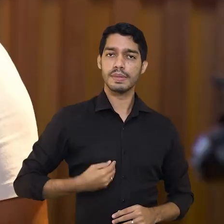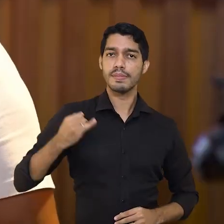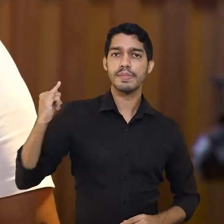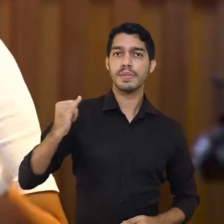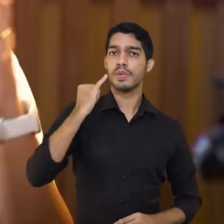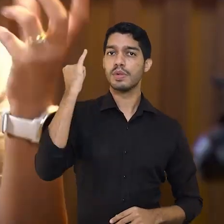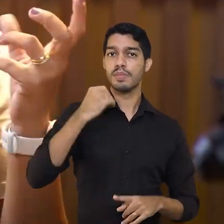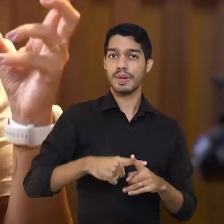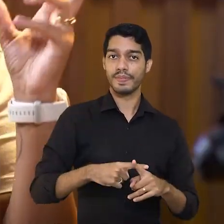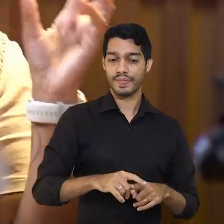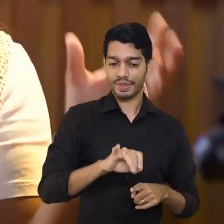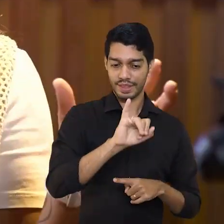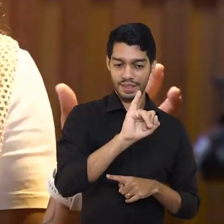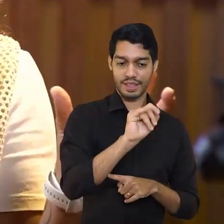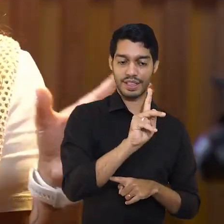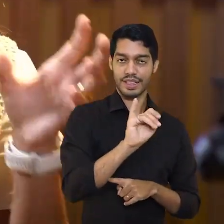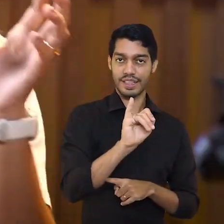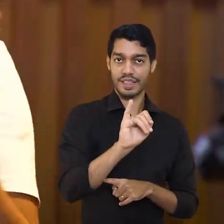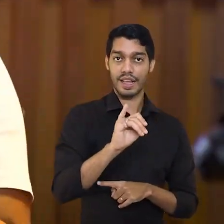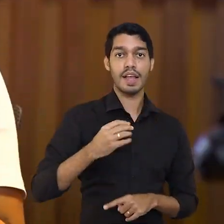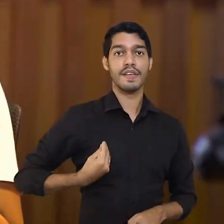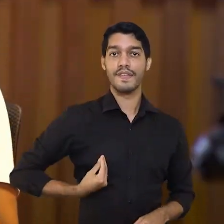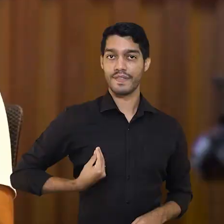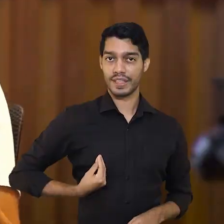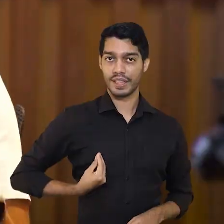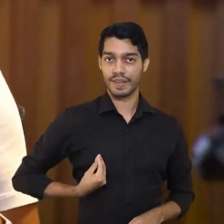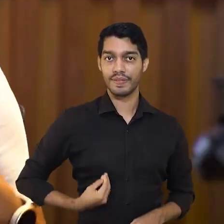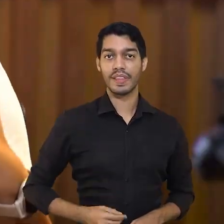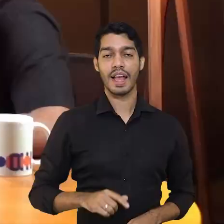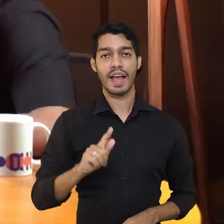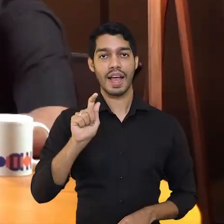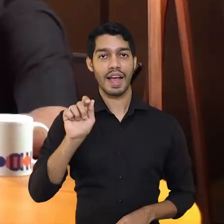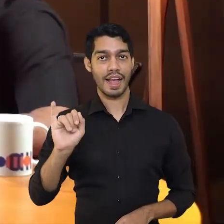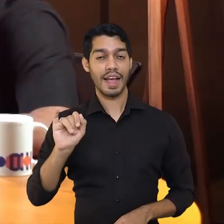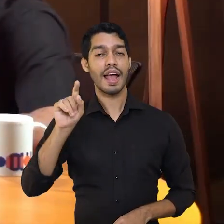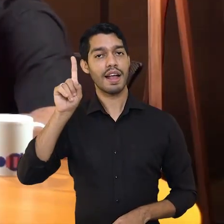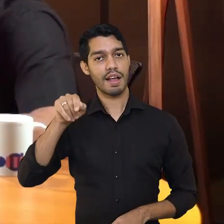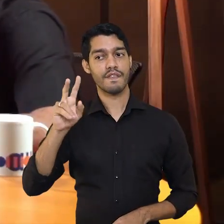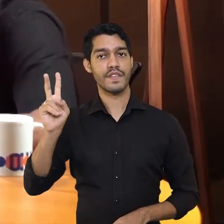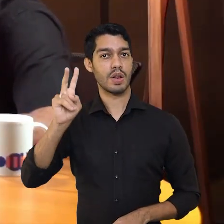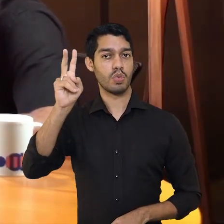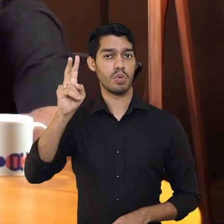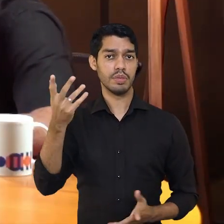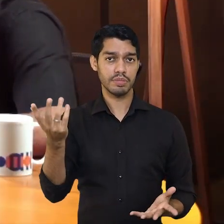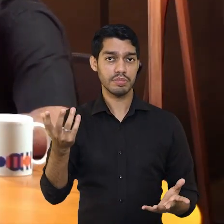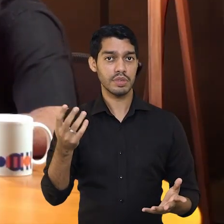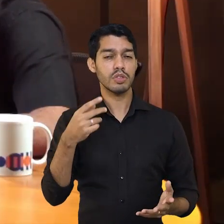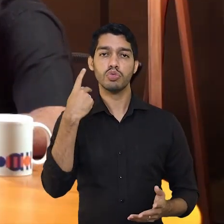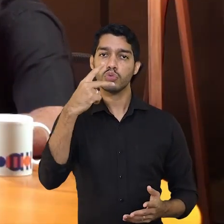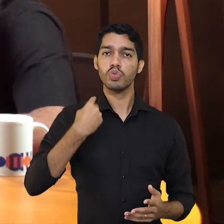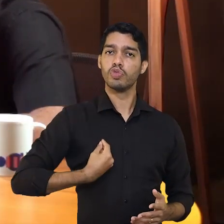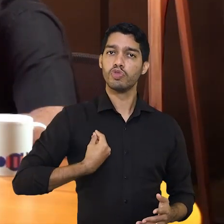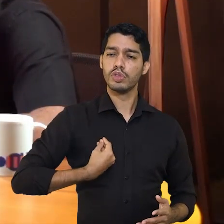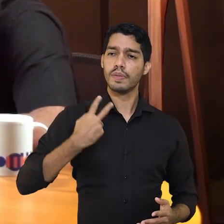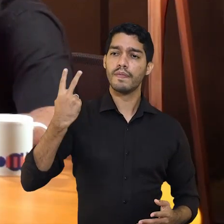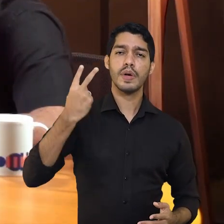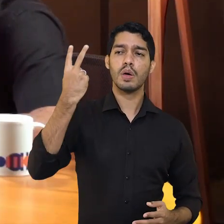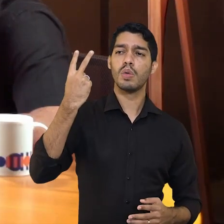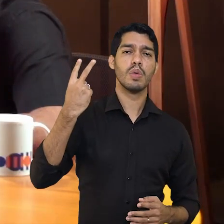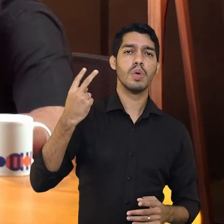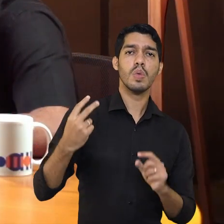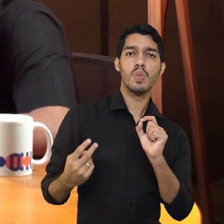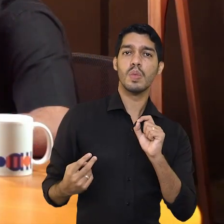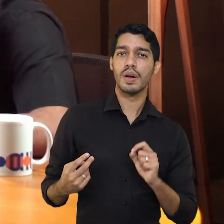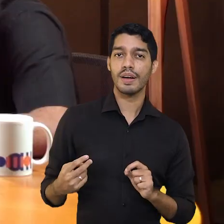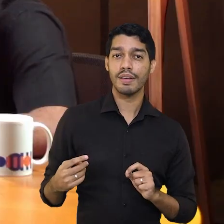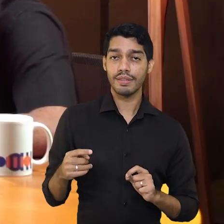pena, né? Então, Ikki tem a ver com vida e Gai tem a ver com valor. Então, qual é realmente aquilo, o que é que faz a sua vida valer a pena?